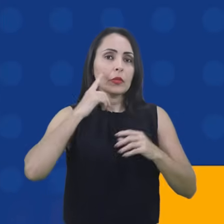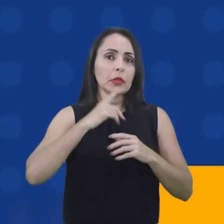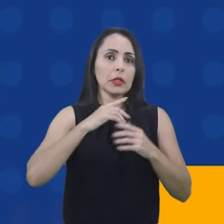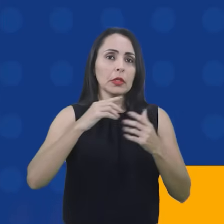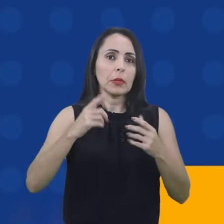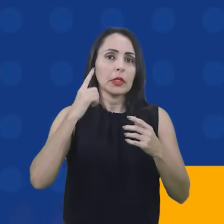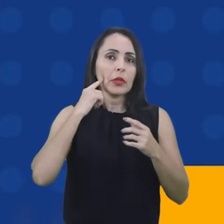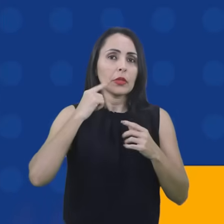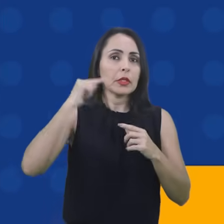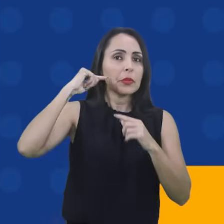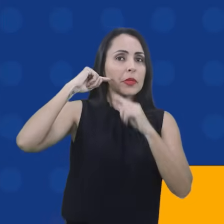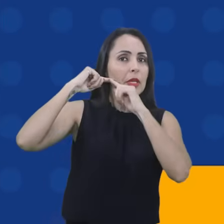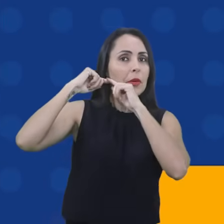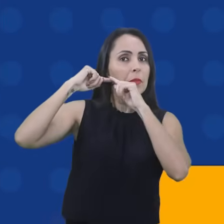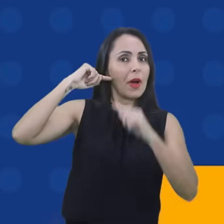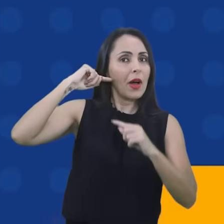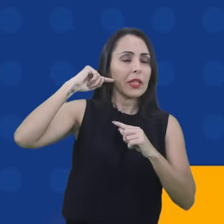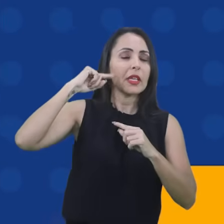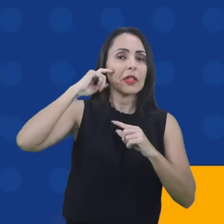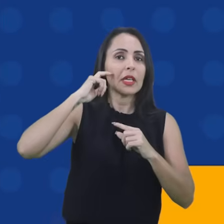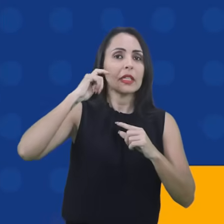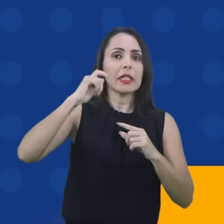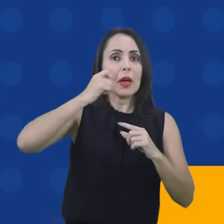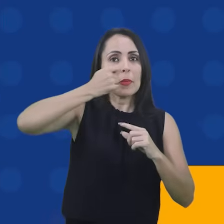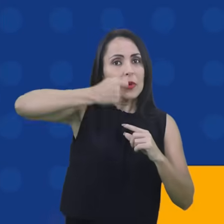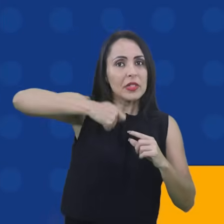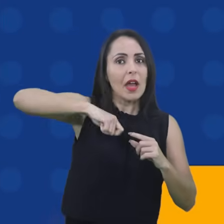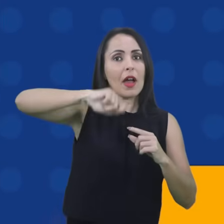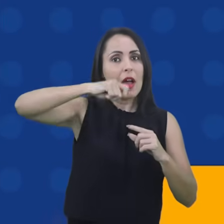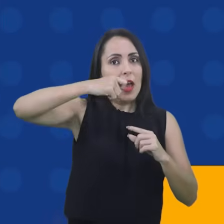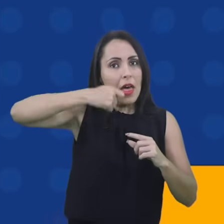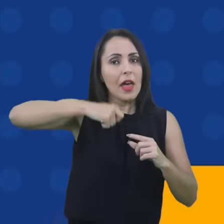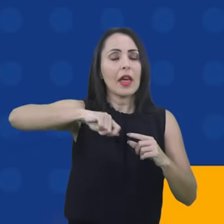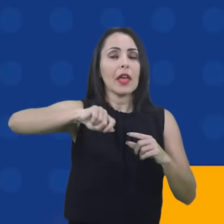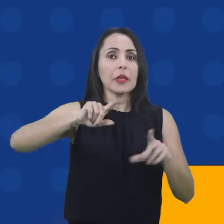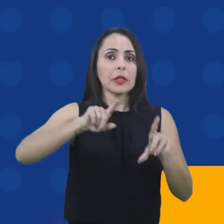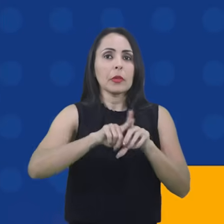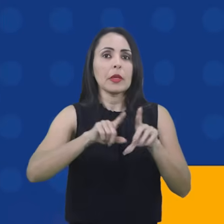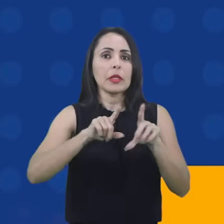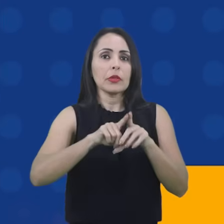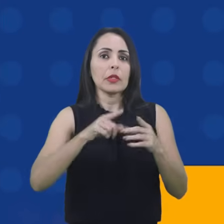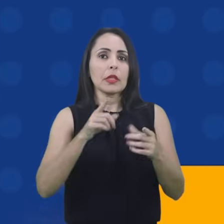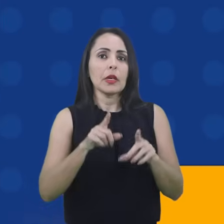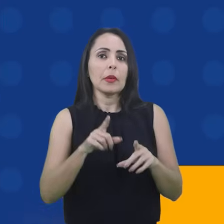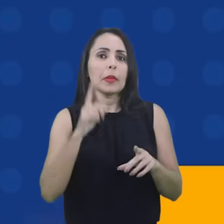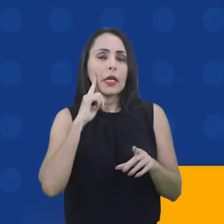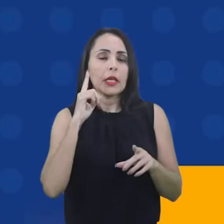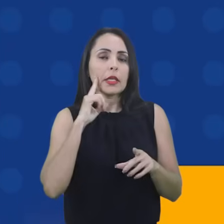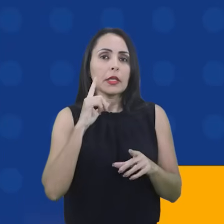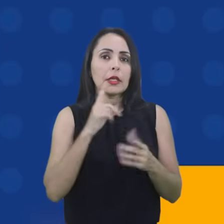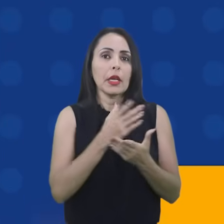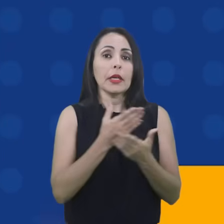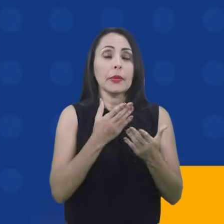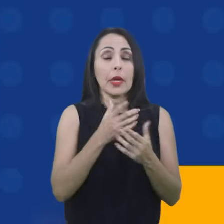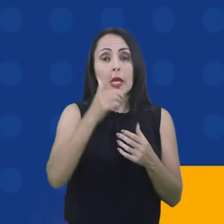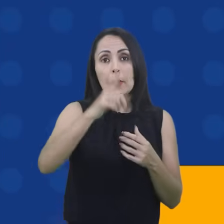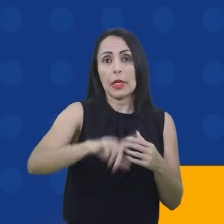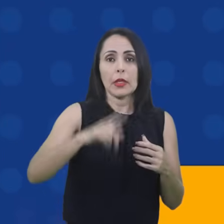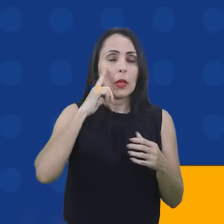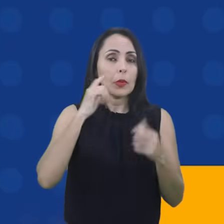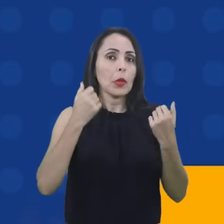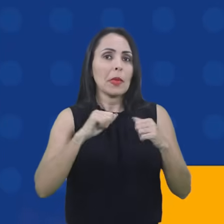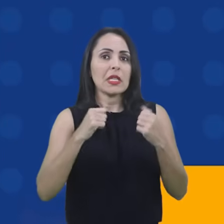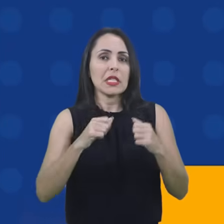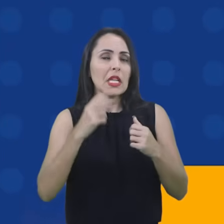sentido posterior para anterior da língua, como se você estivesse meio que espremendo a língua. Repito, não precisa